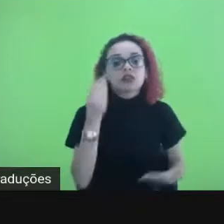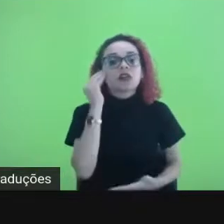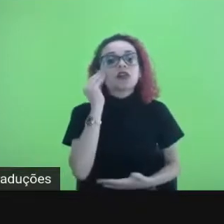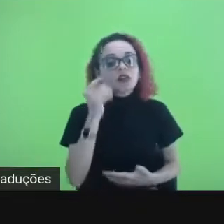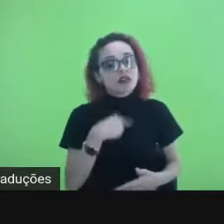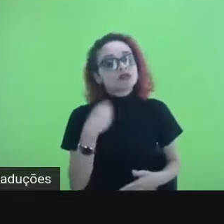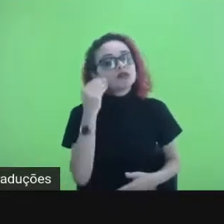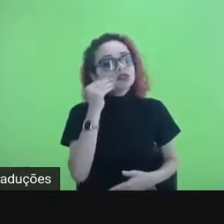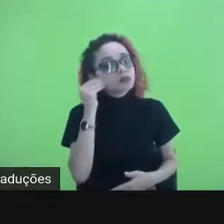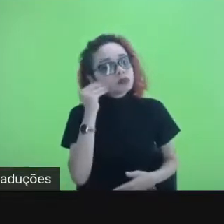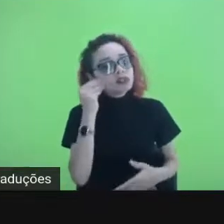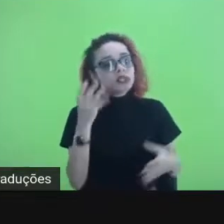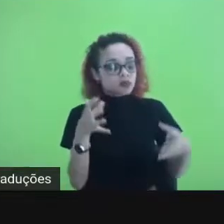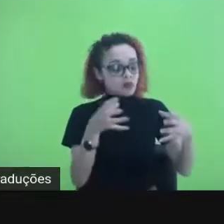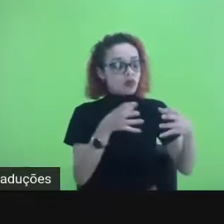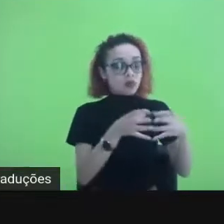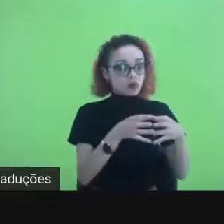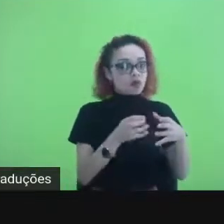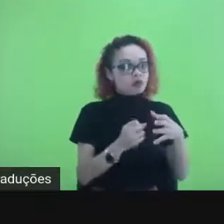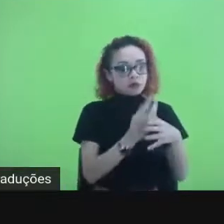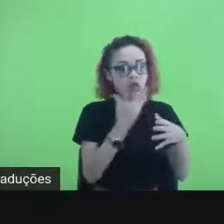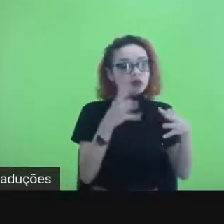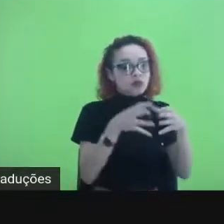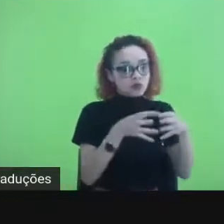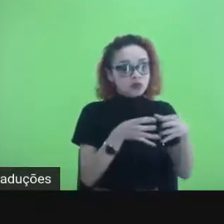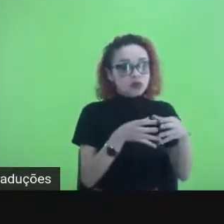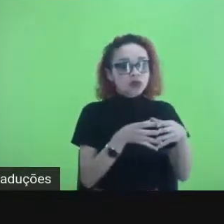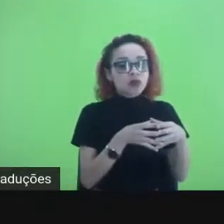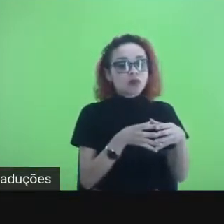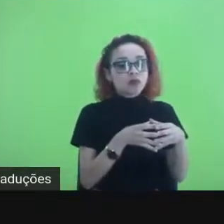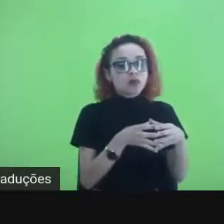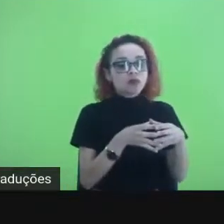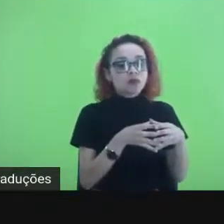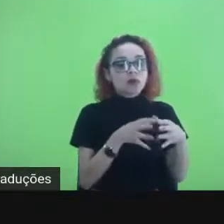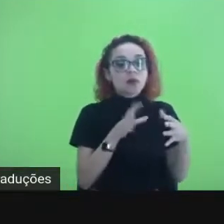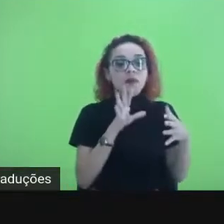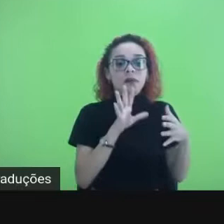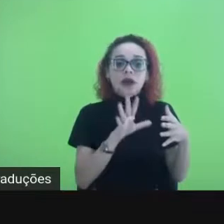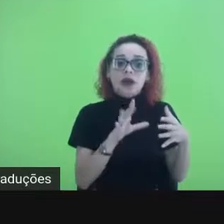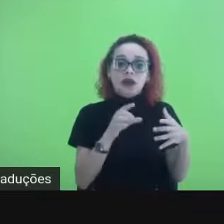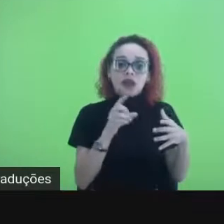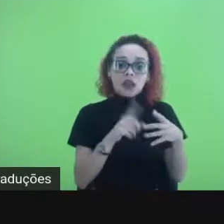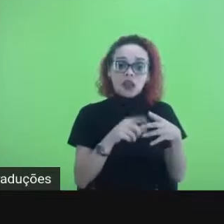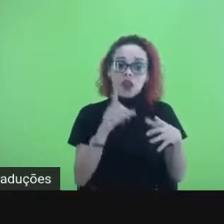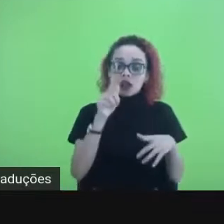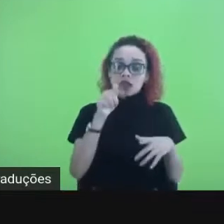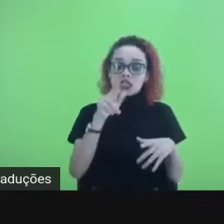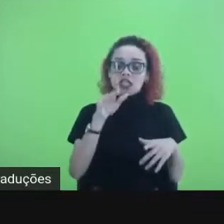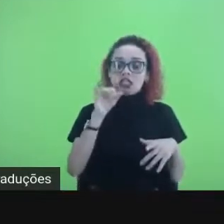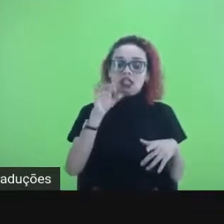se articulam, né, que são muitos. O que tive mais contato foi a Quilombac, né, que me afetou assim, de uma